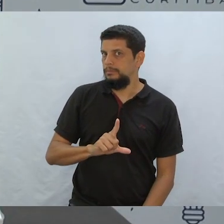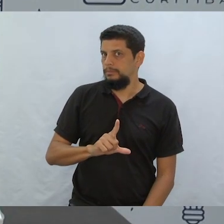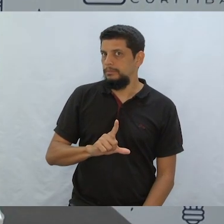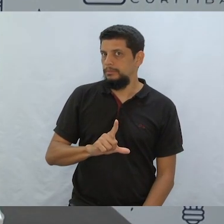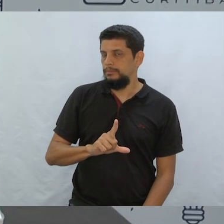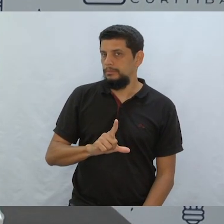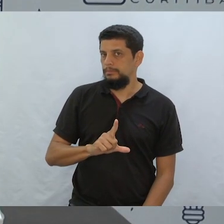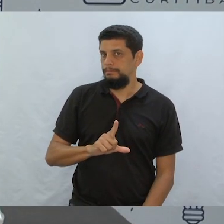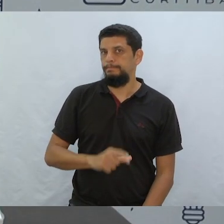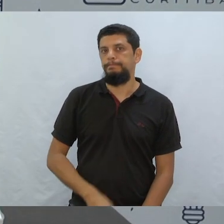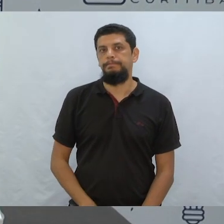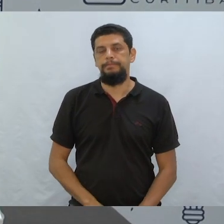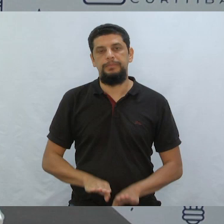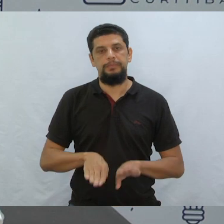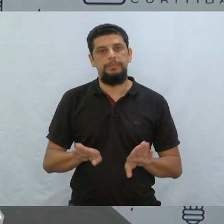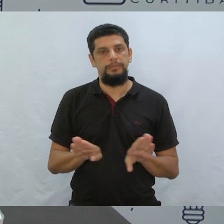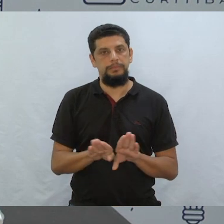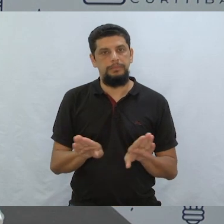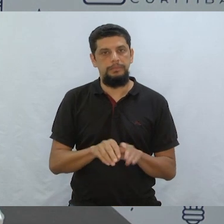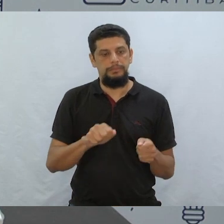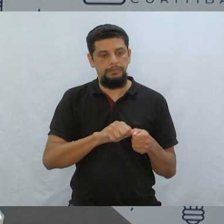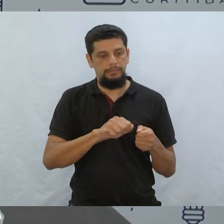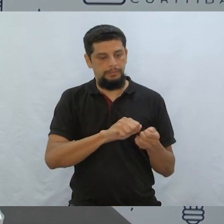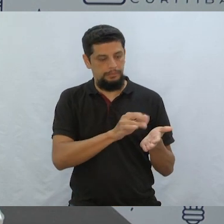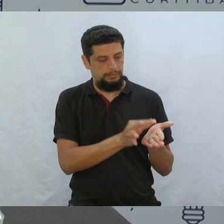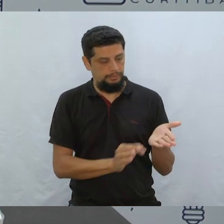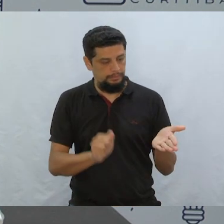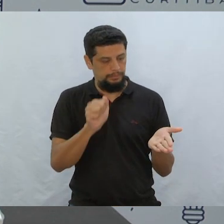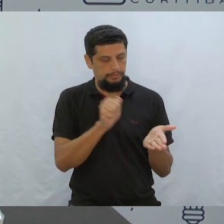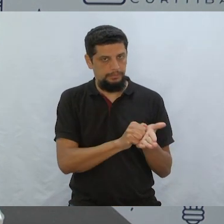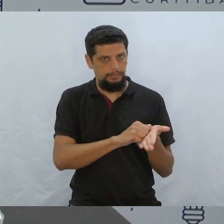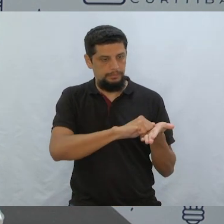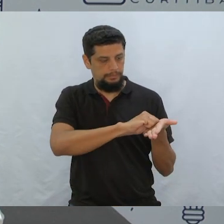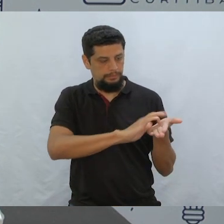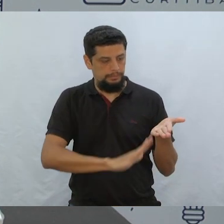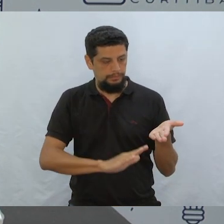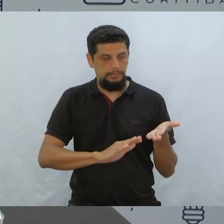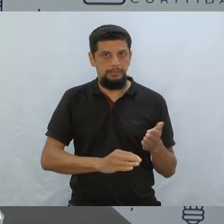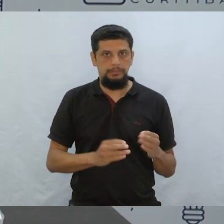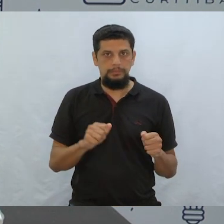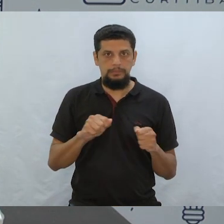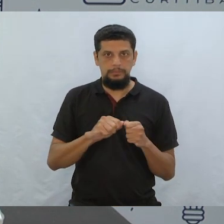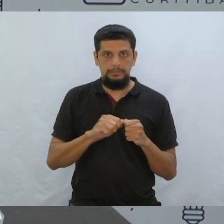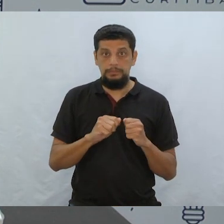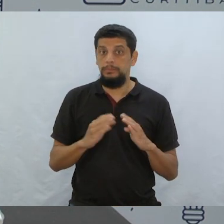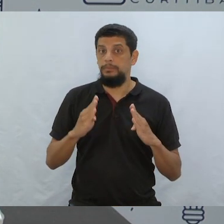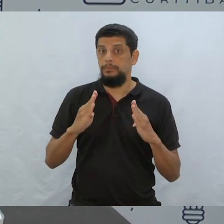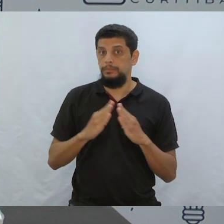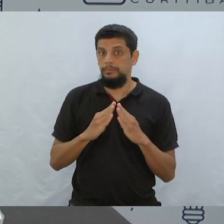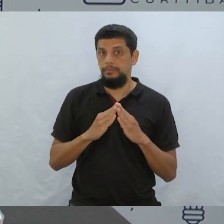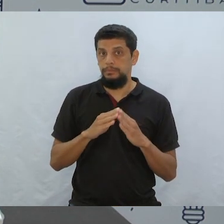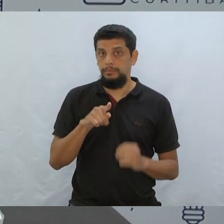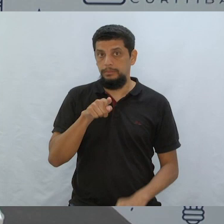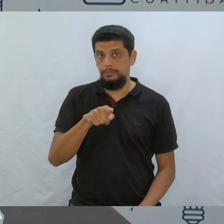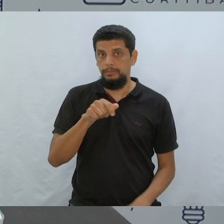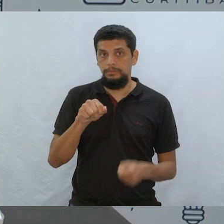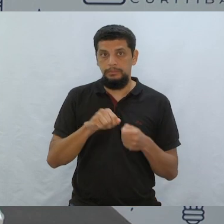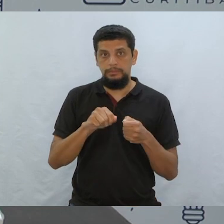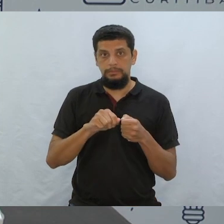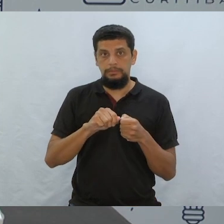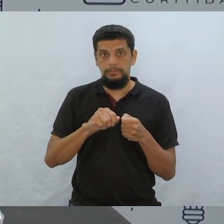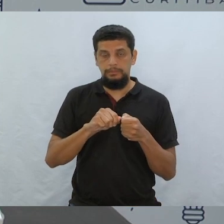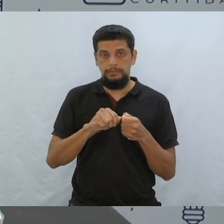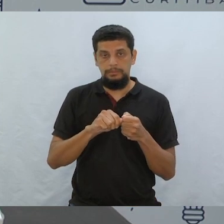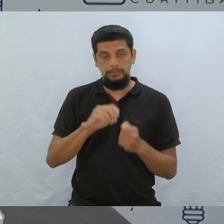litros, né? E também fizemos o registro da atividade para casa. O registro que vai ficar